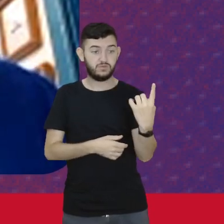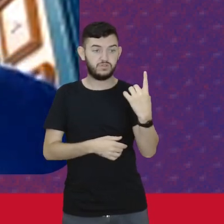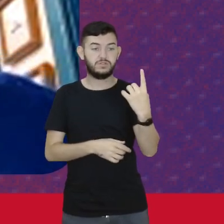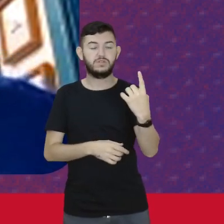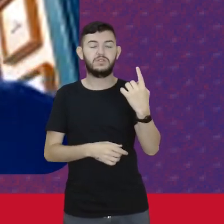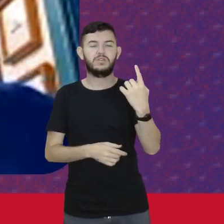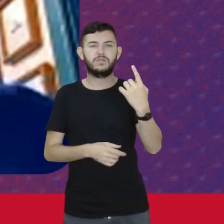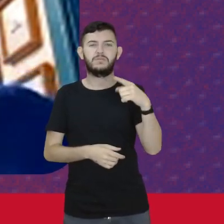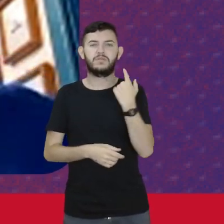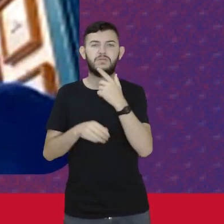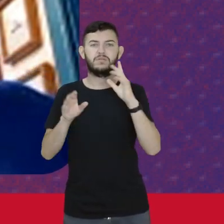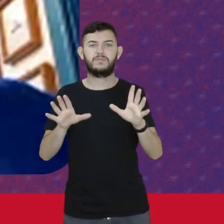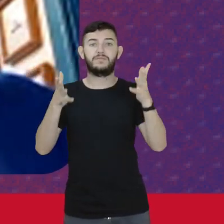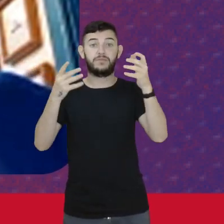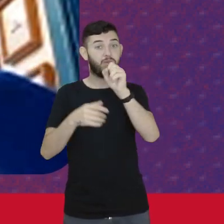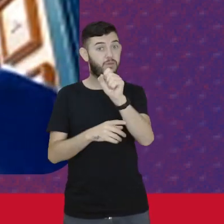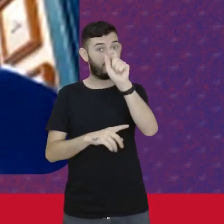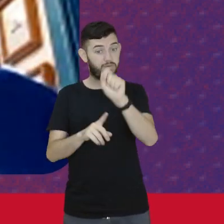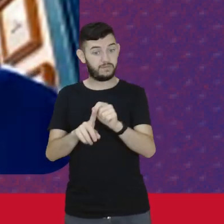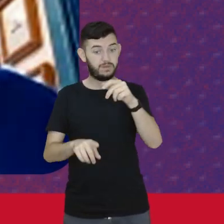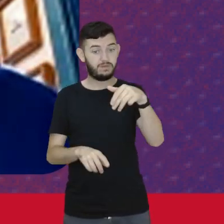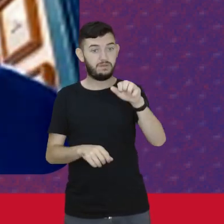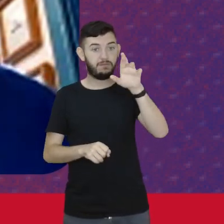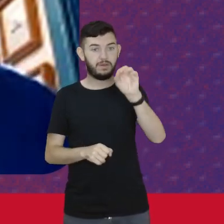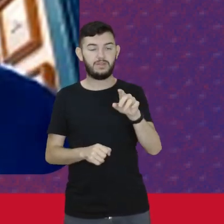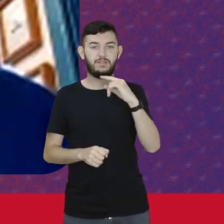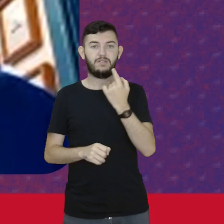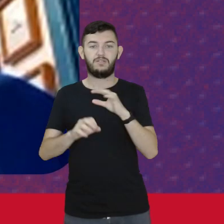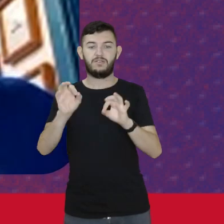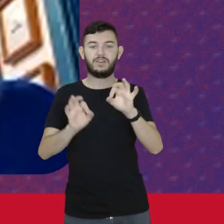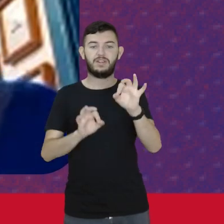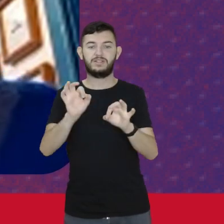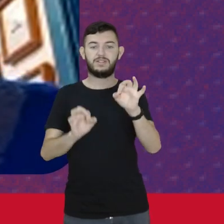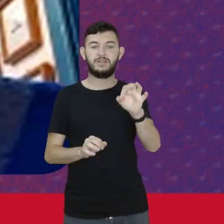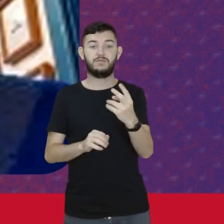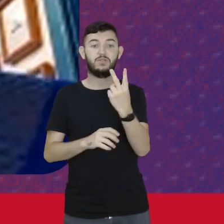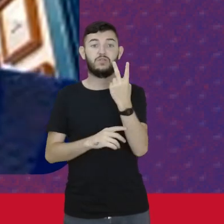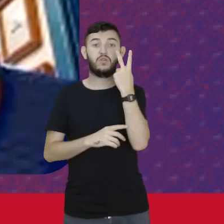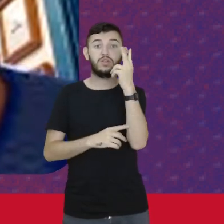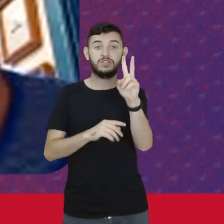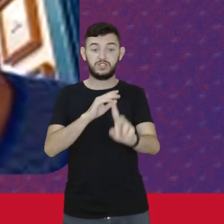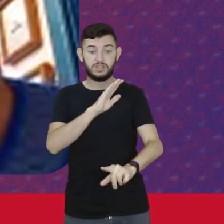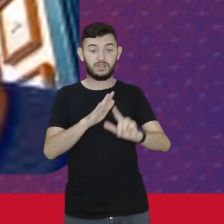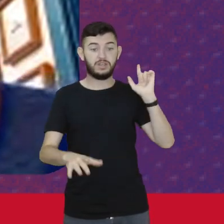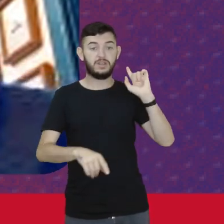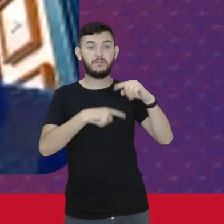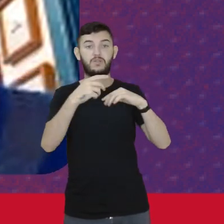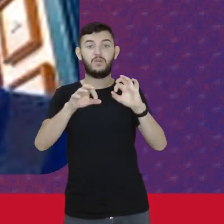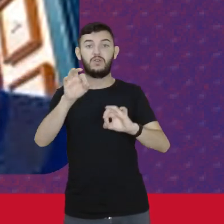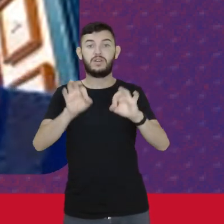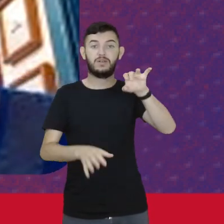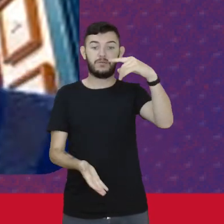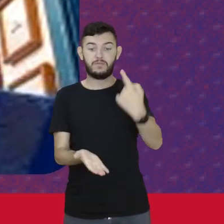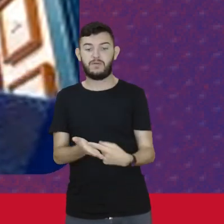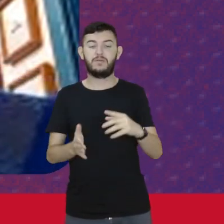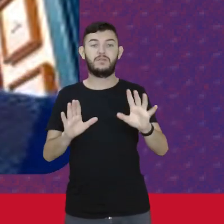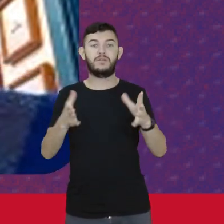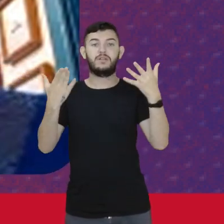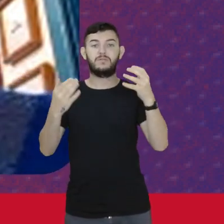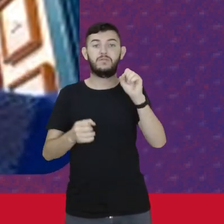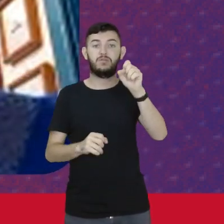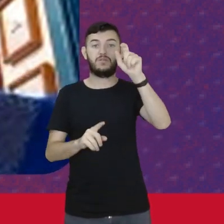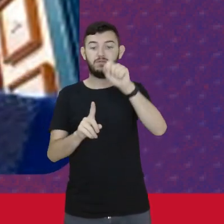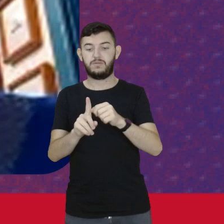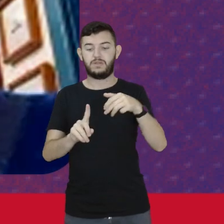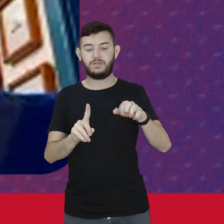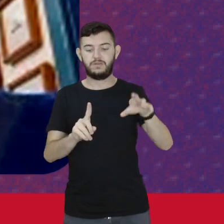né? Que nós fizemos 2 dias antes do 8 de março e depois o 8 de março. E tinha 900